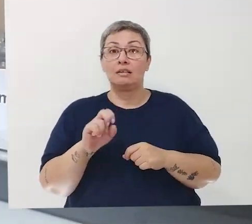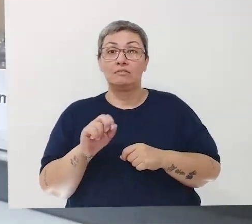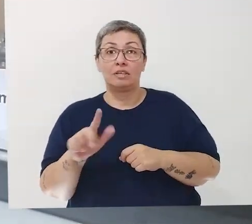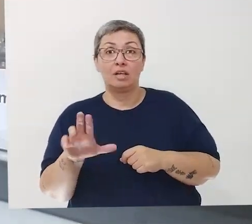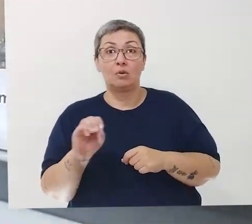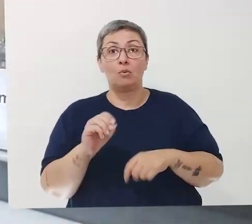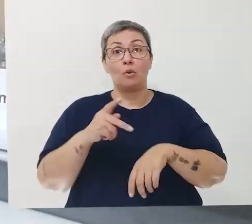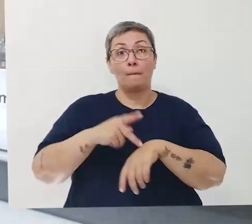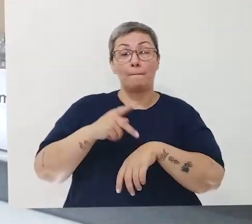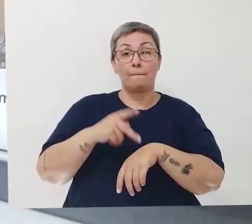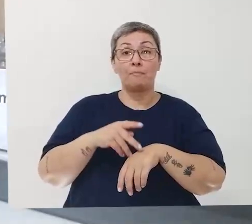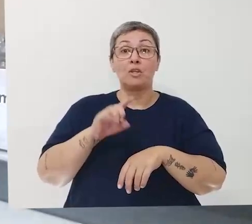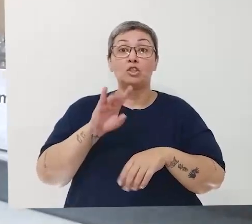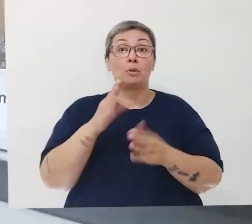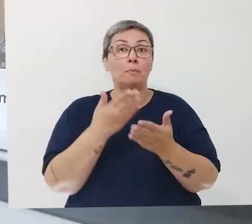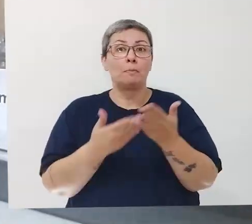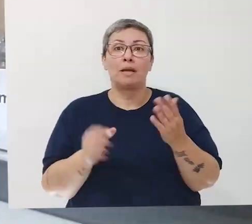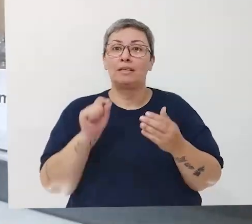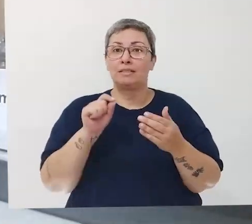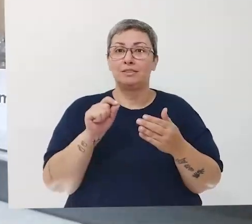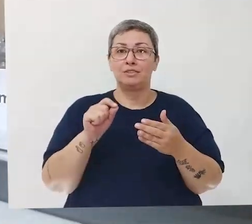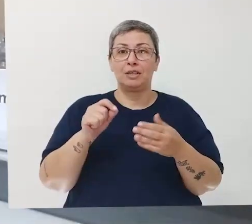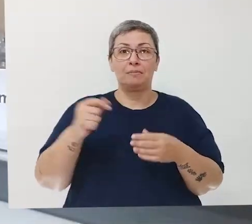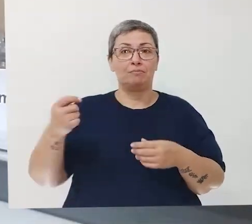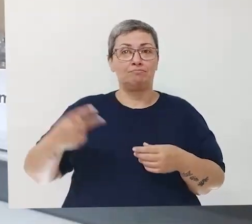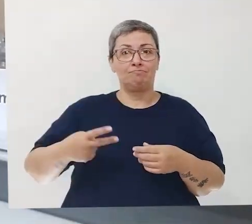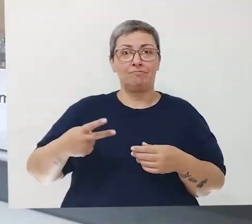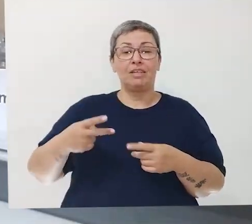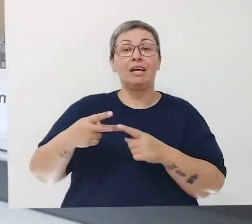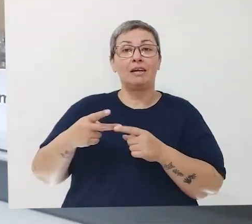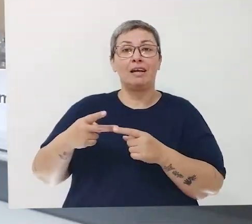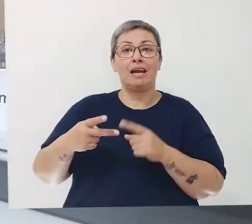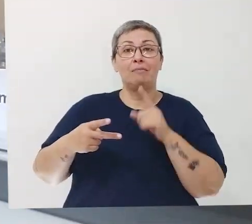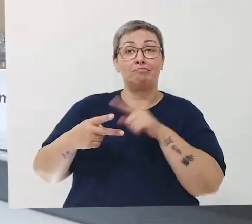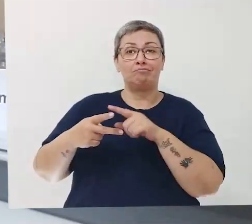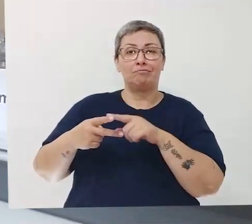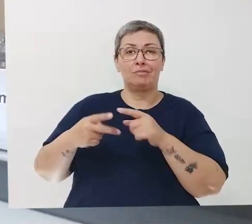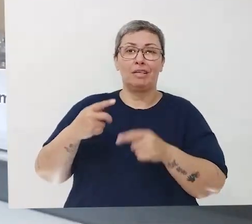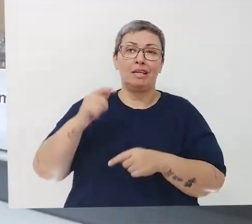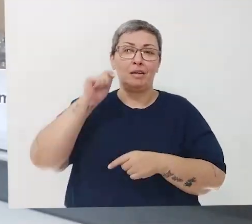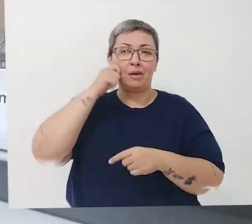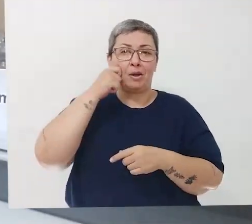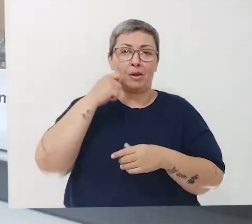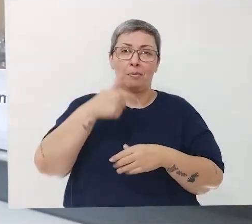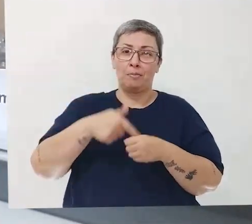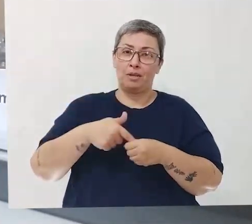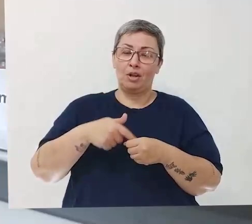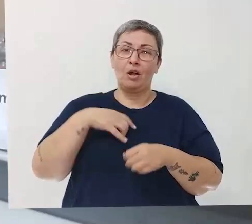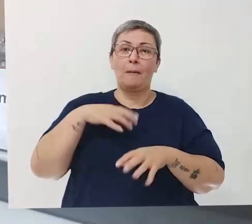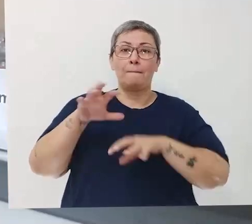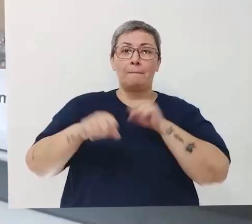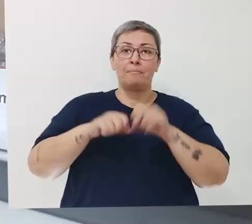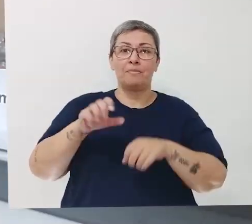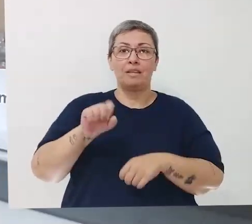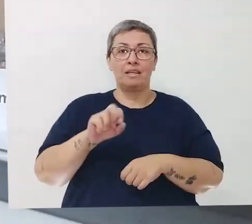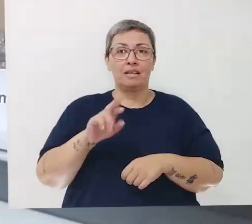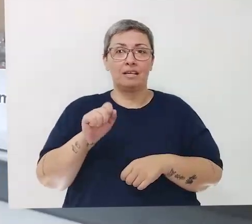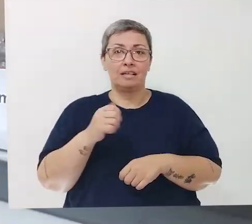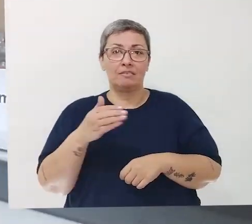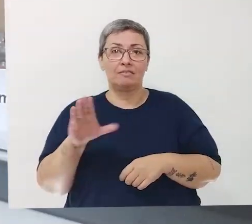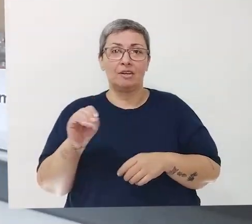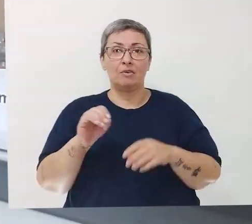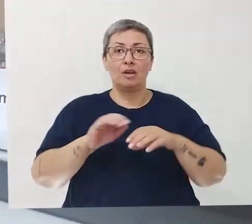mineral só perde para o petróleo, né? A extração do carvão mineral é feita através